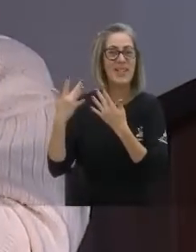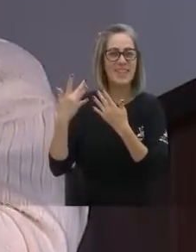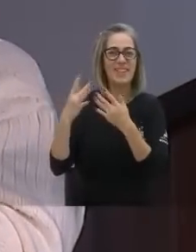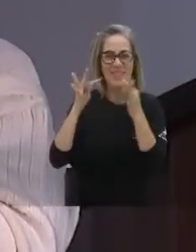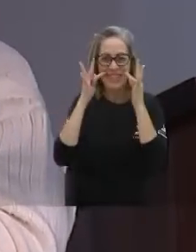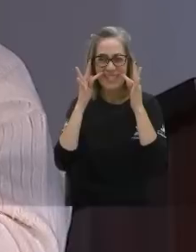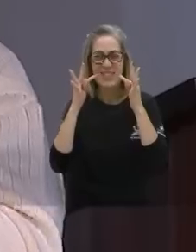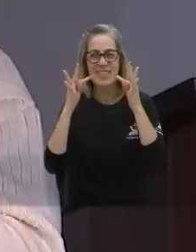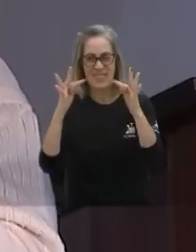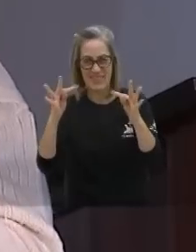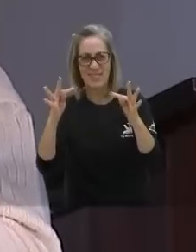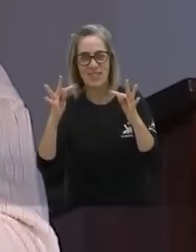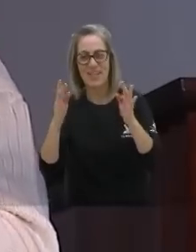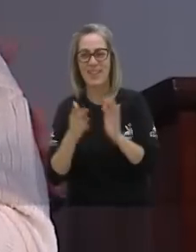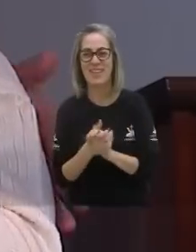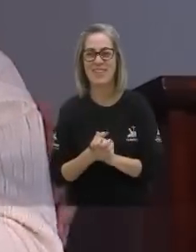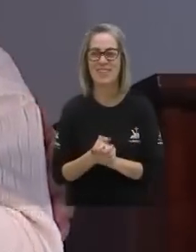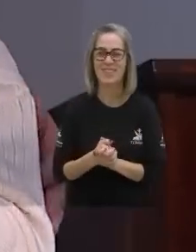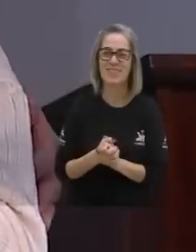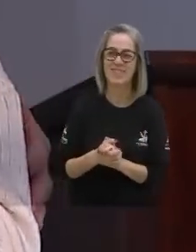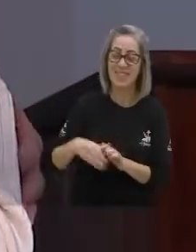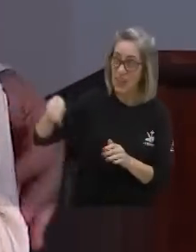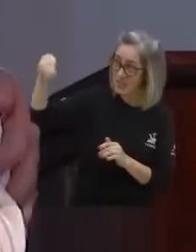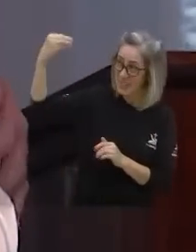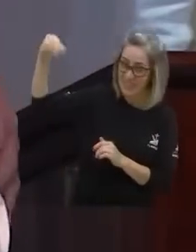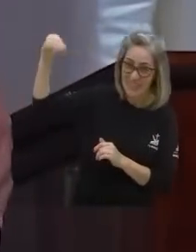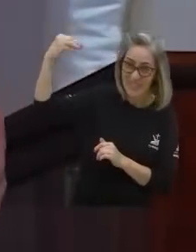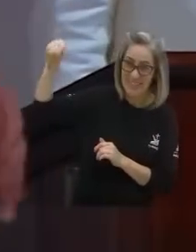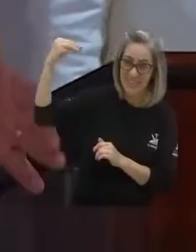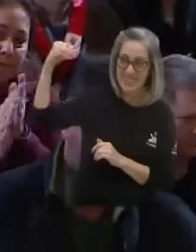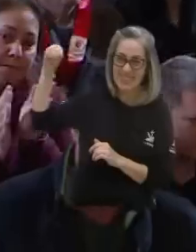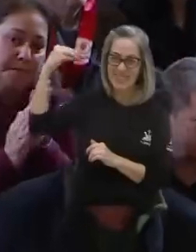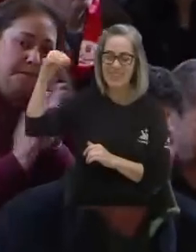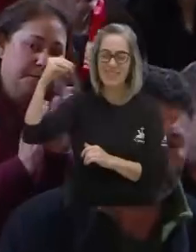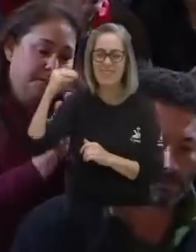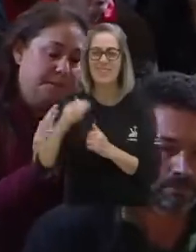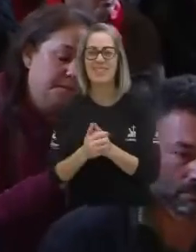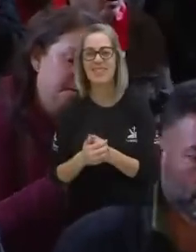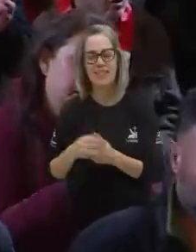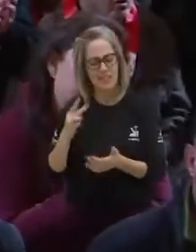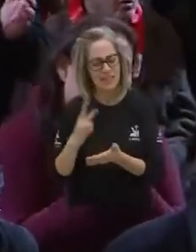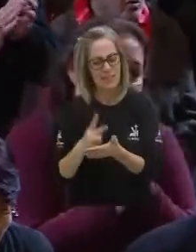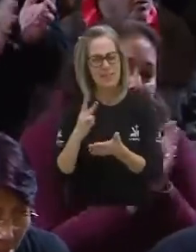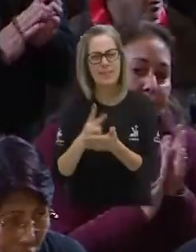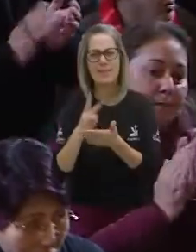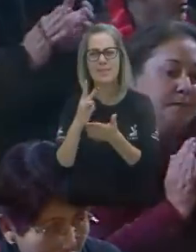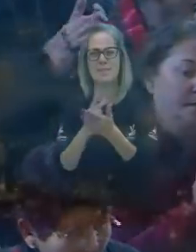mais uma graça testemunhada. Toca o sino. Pode tocar o sino. Sacristão, Deus pra sempre.